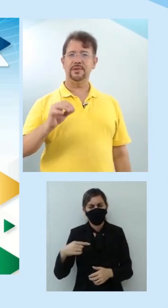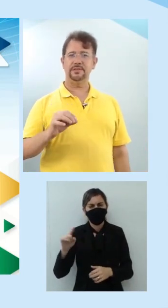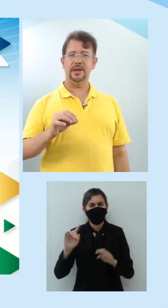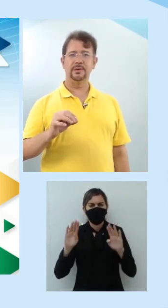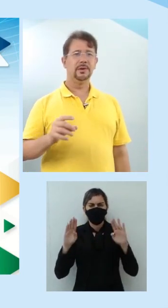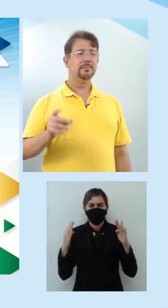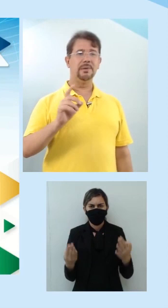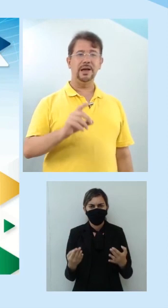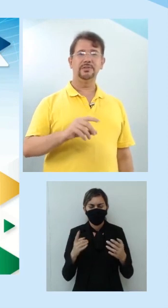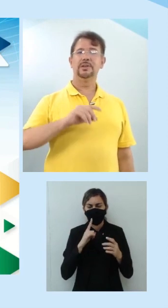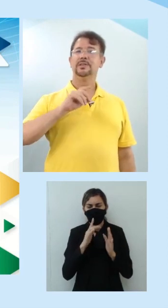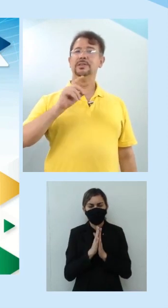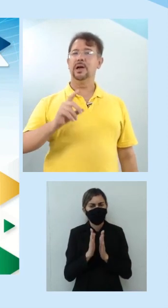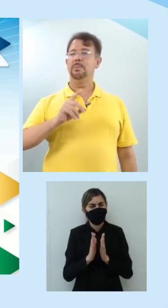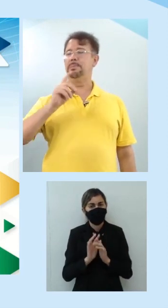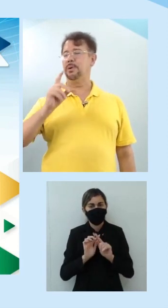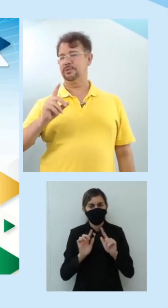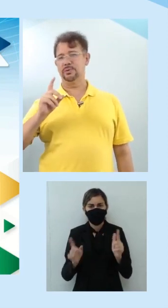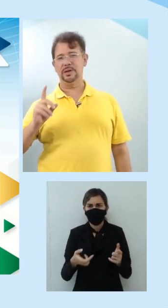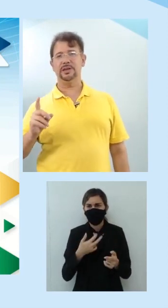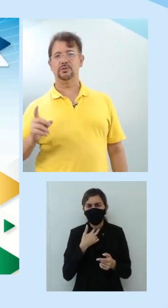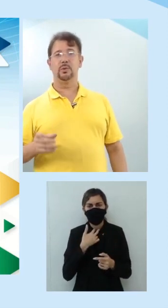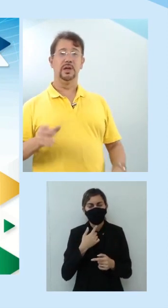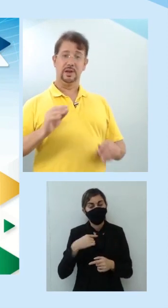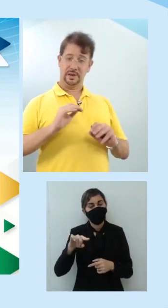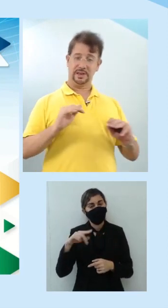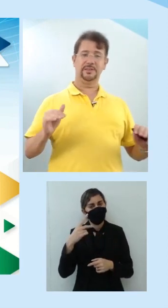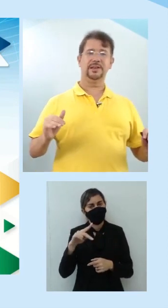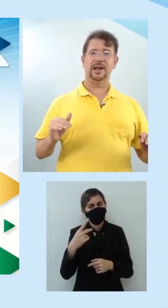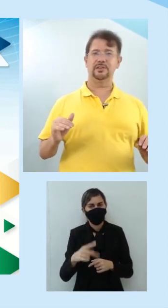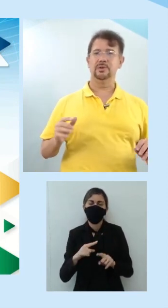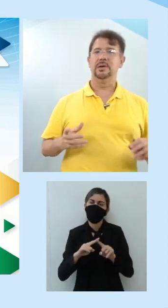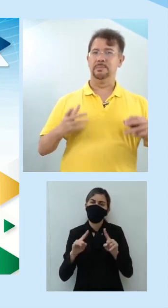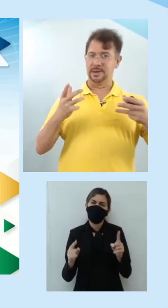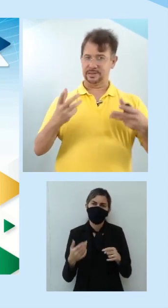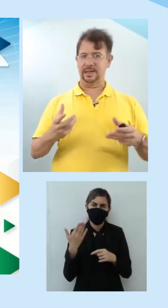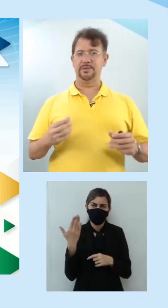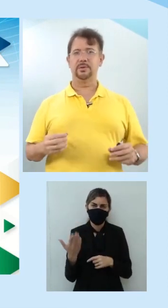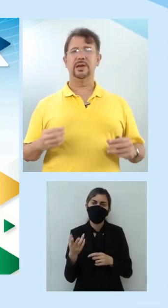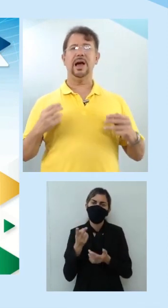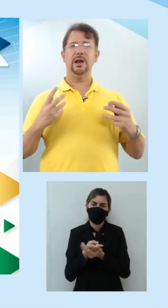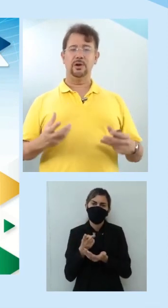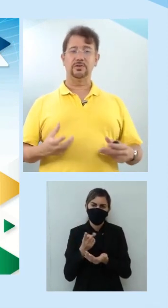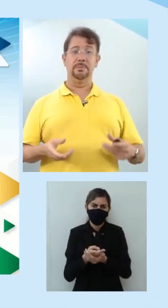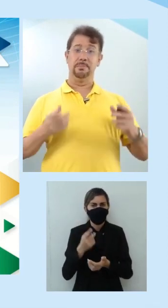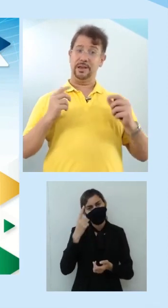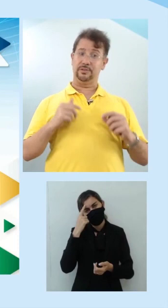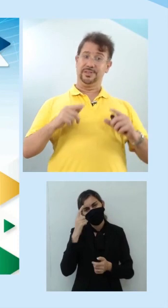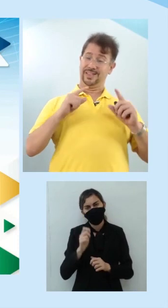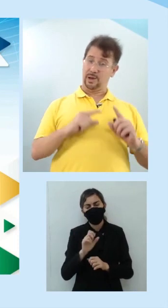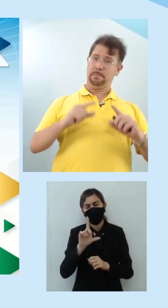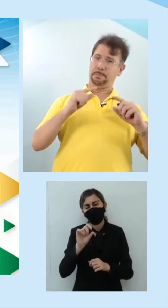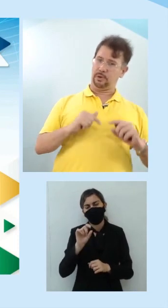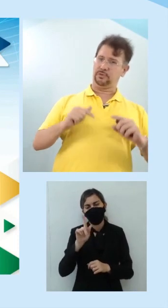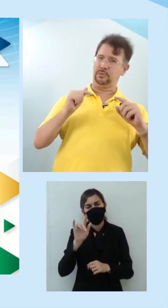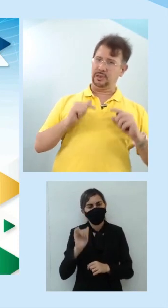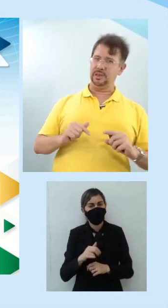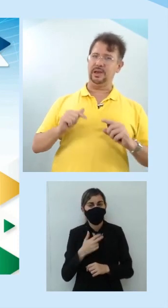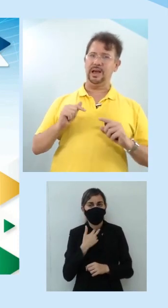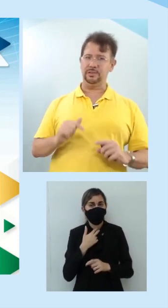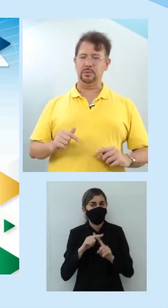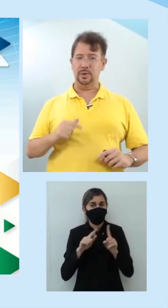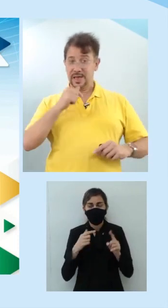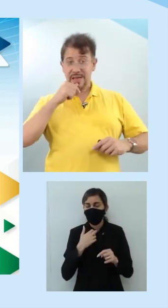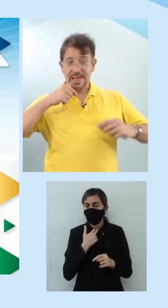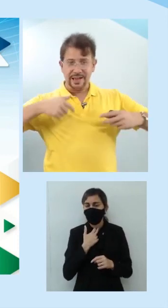de aniversário, mas não posso ir à sua. Nesse caso, manteve o quê? A lógica, mas não posso